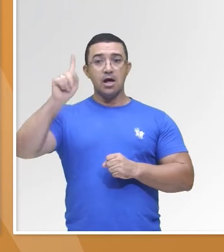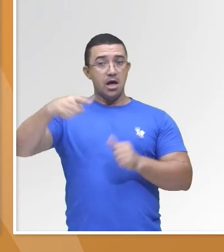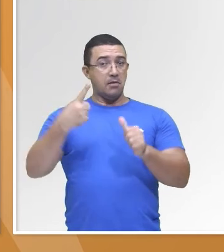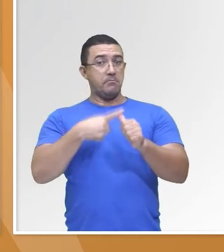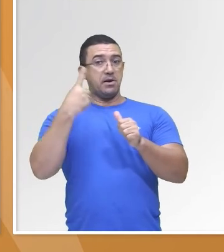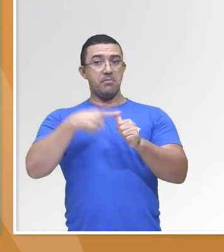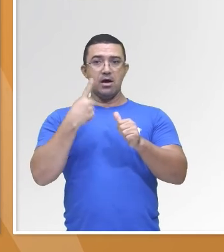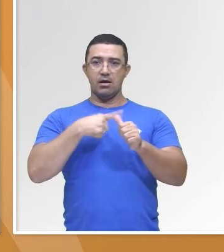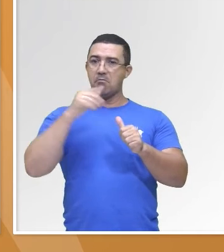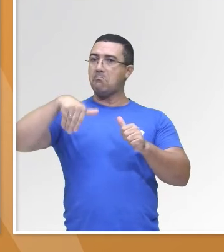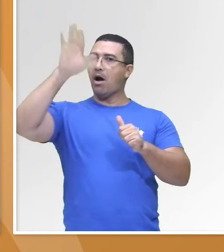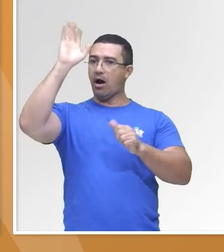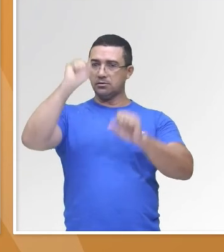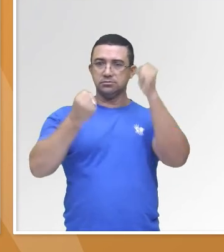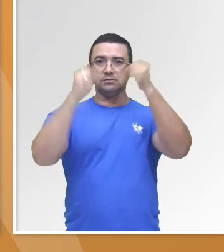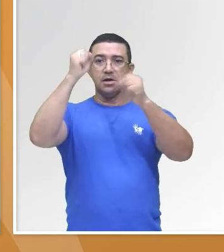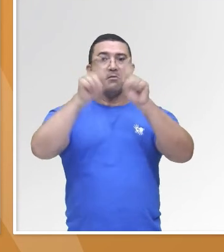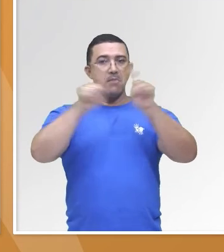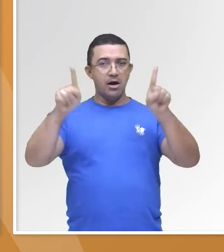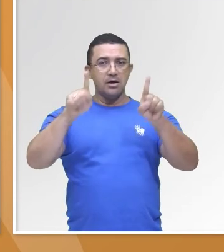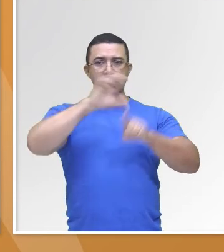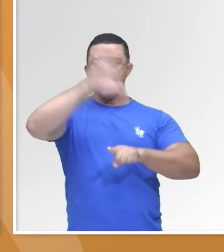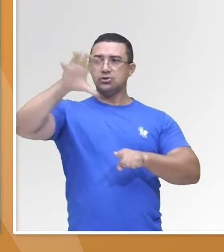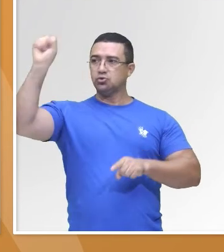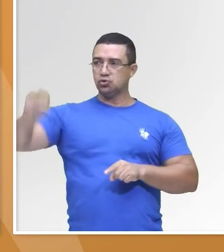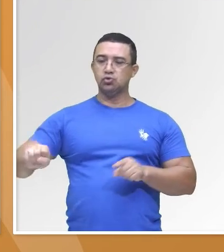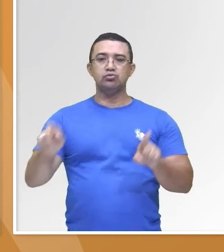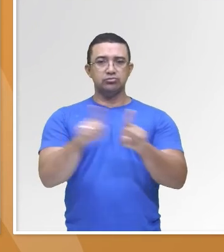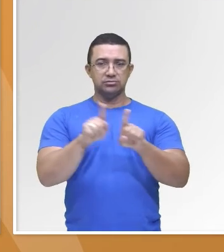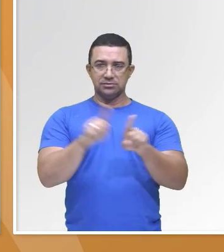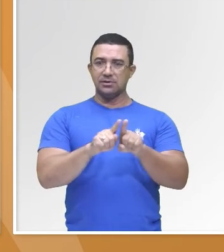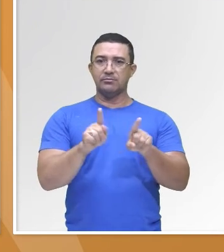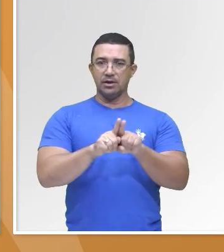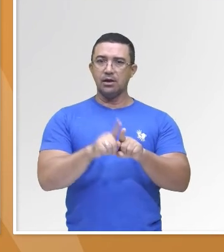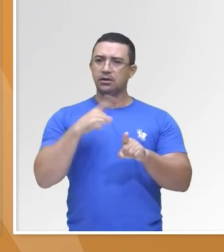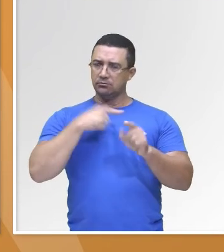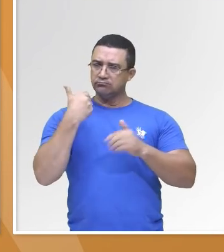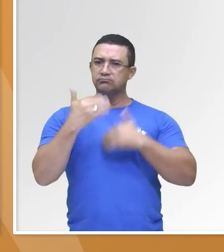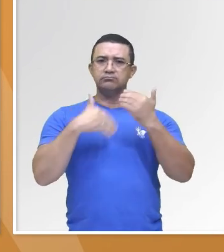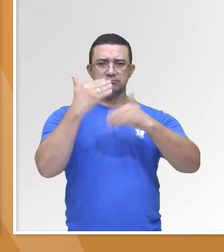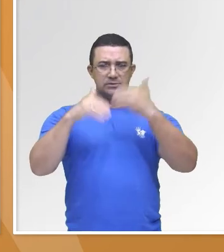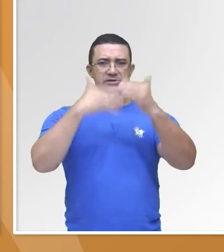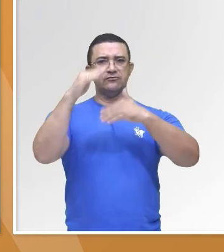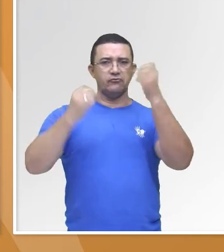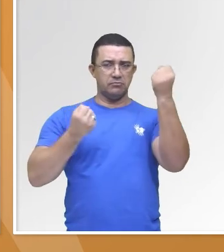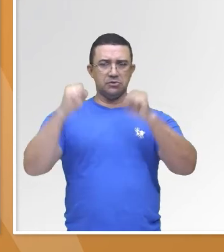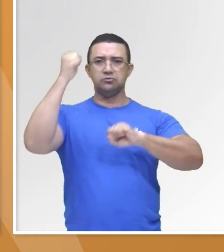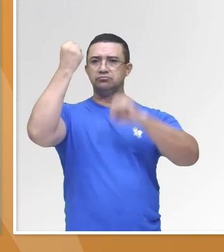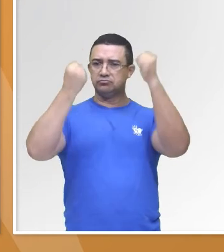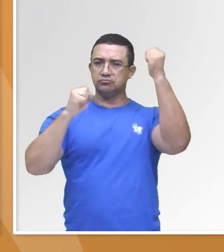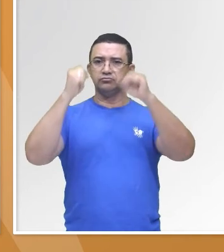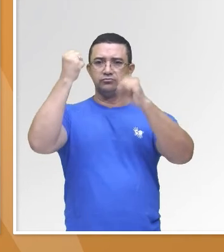colocada, mas a região sul também apresenta aí, né, um desenvolvimento industrial